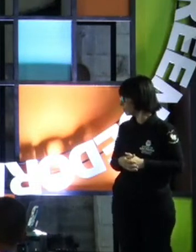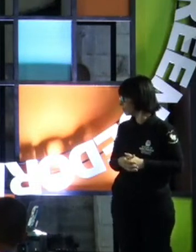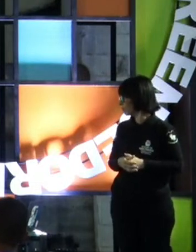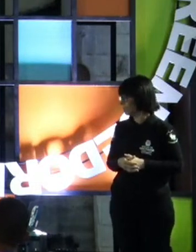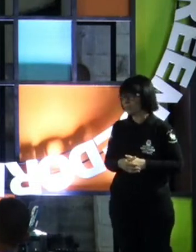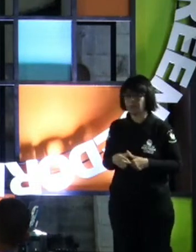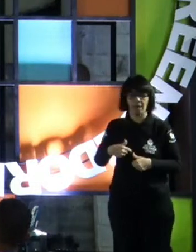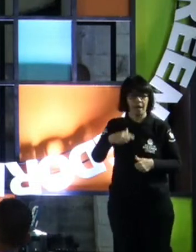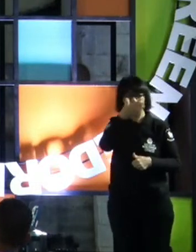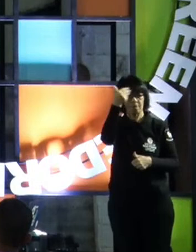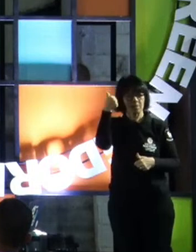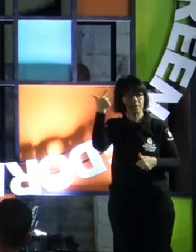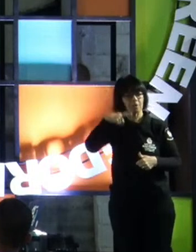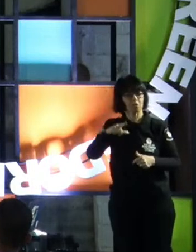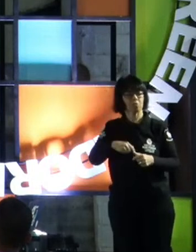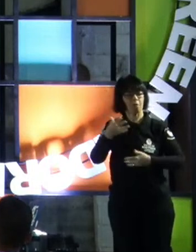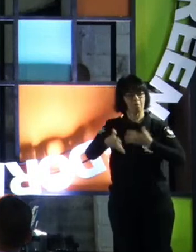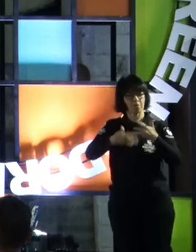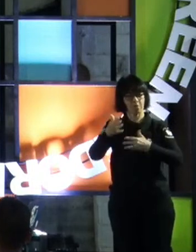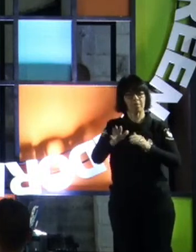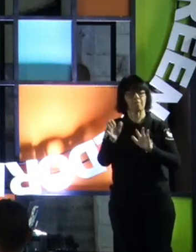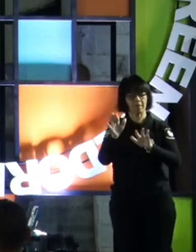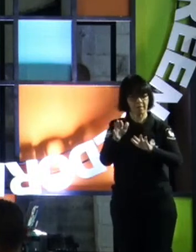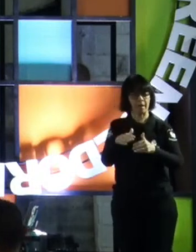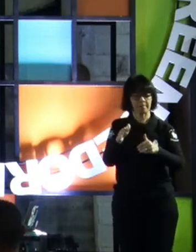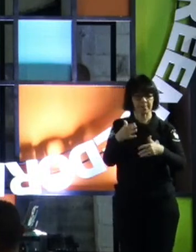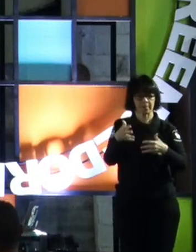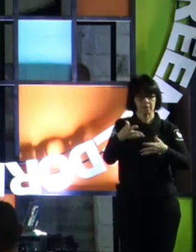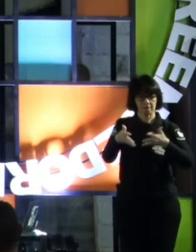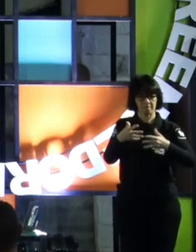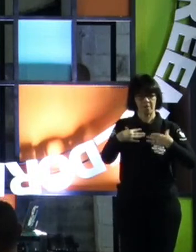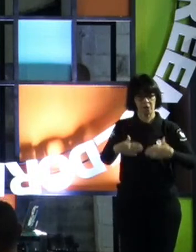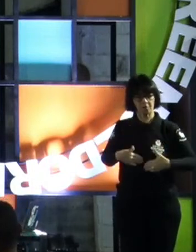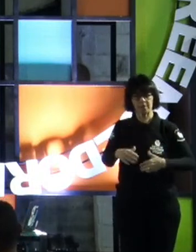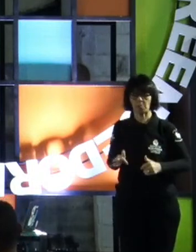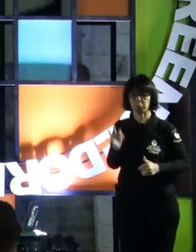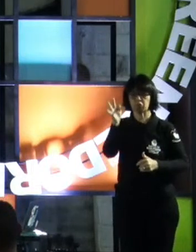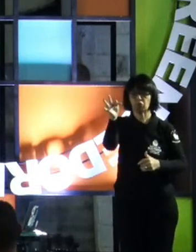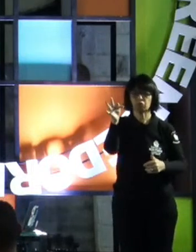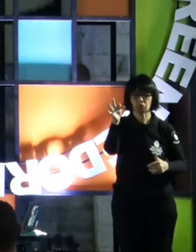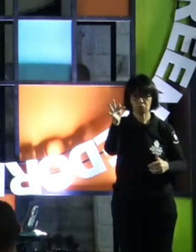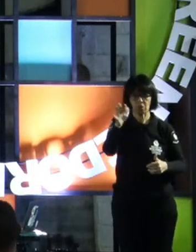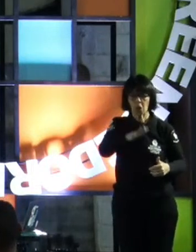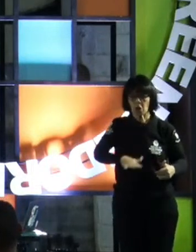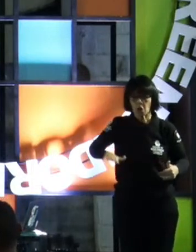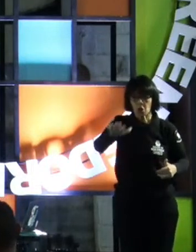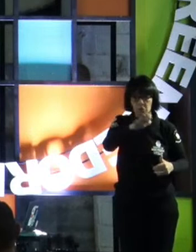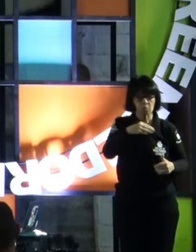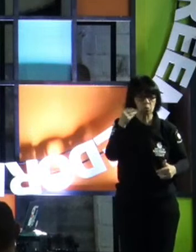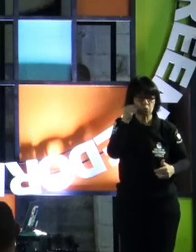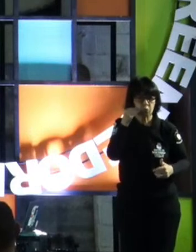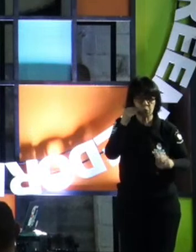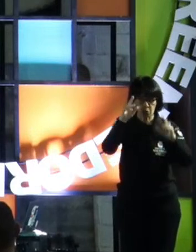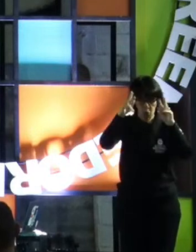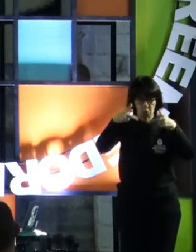de novo o que eu estava dizendo. Antessala da Matrix, do digital. Então, nesse futuro, todas as experiências humanas, elas serão